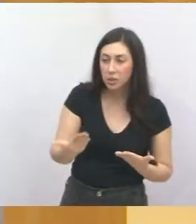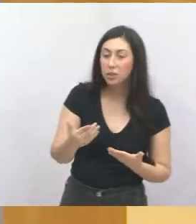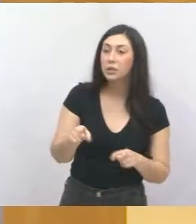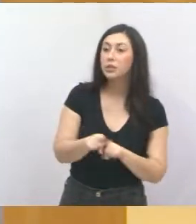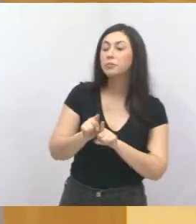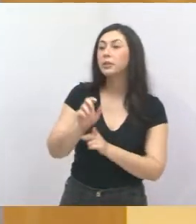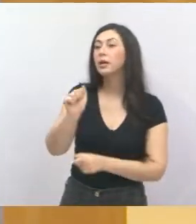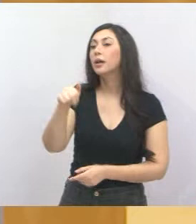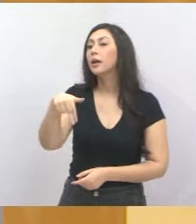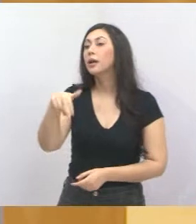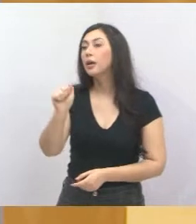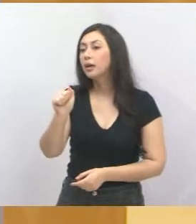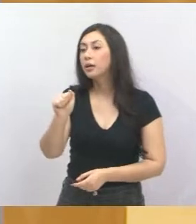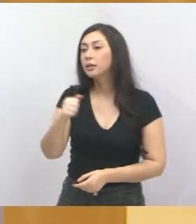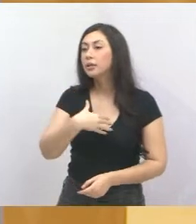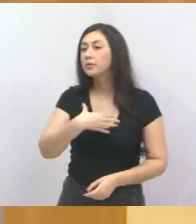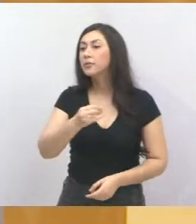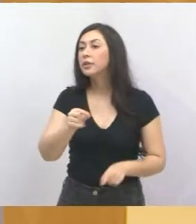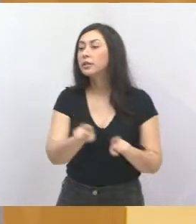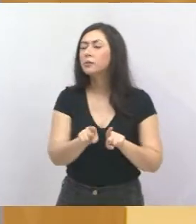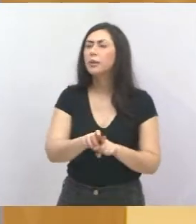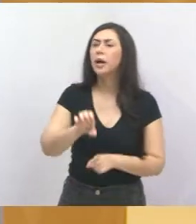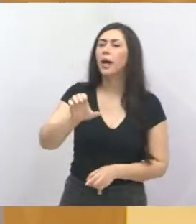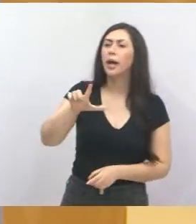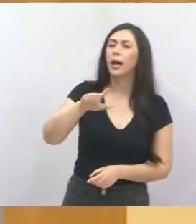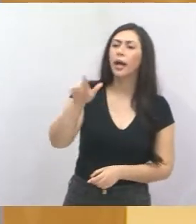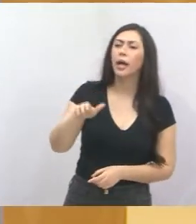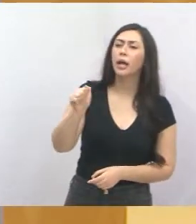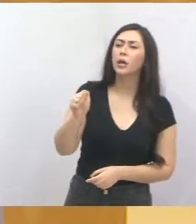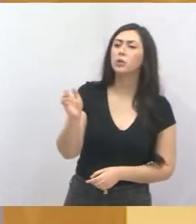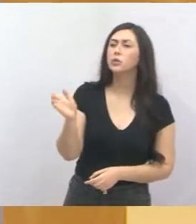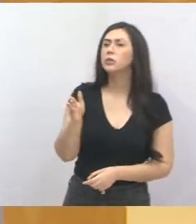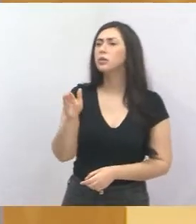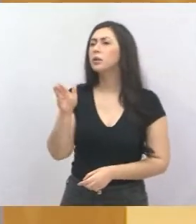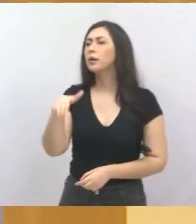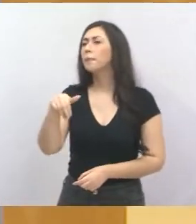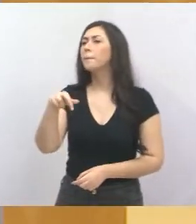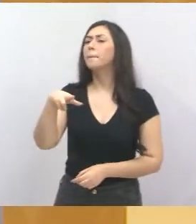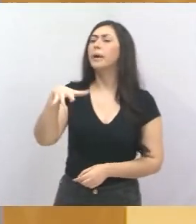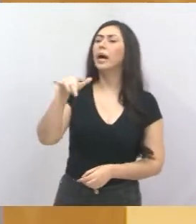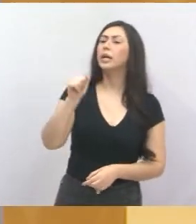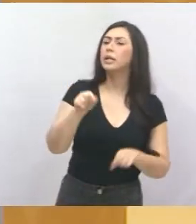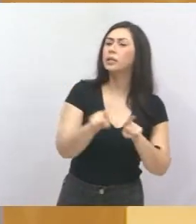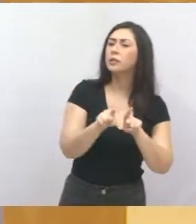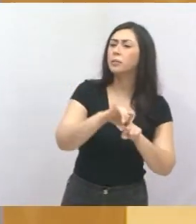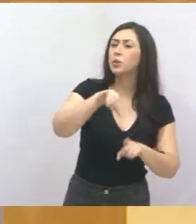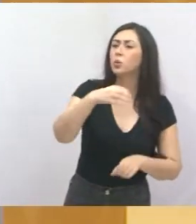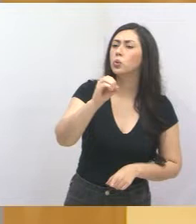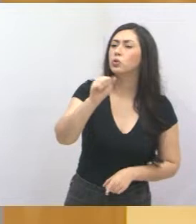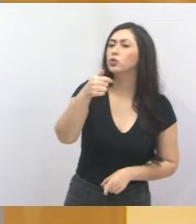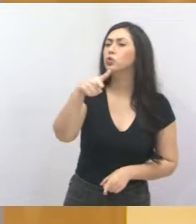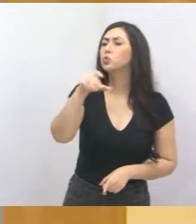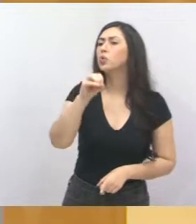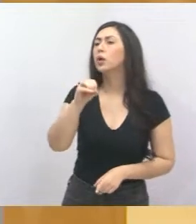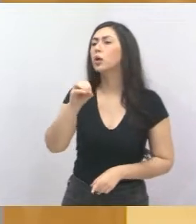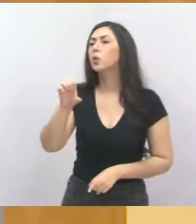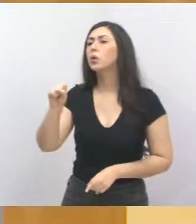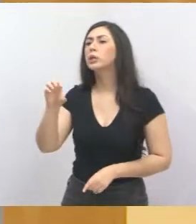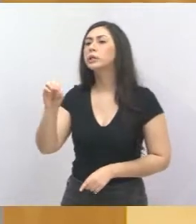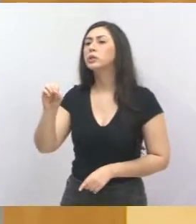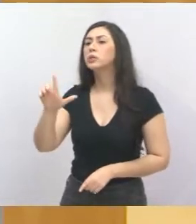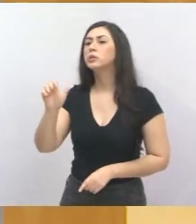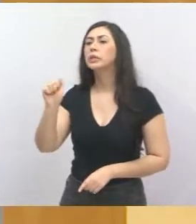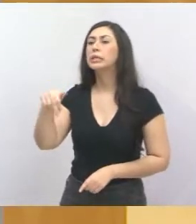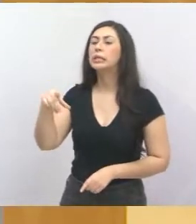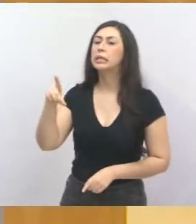Ana Maria, filha, a Elza, a Maria Conceição, o João e sua esposa Solange, a Maria Conceição e seu